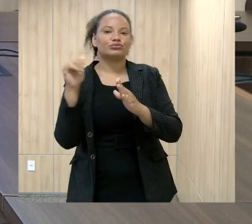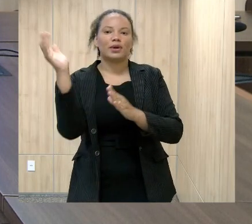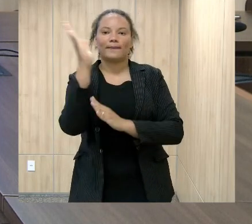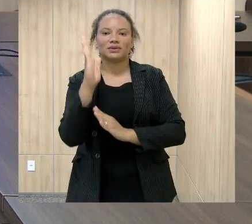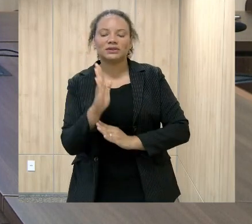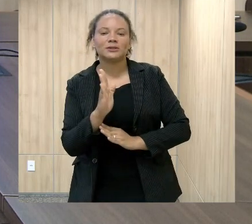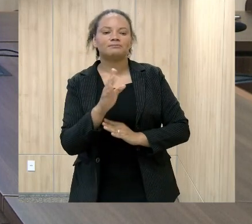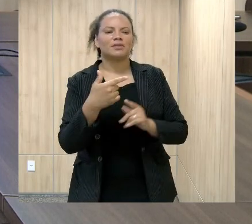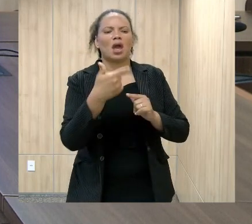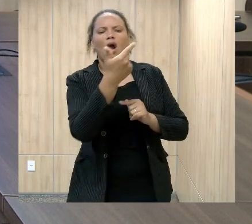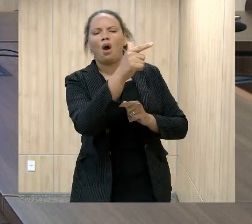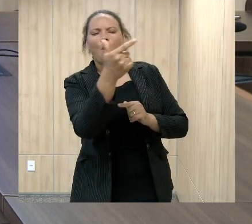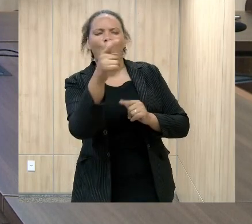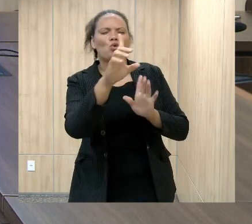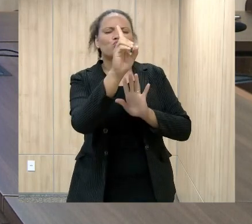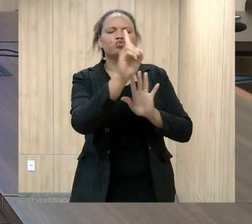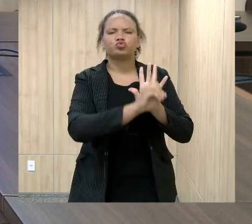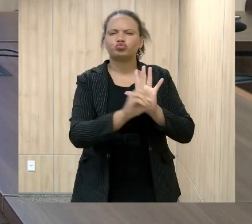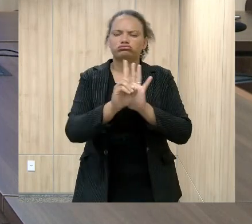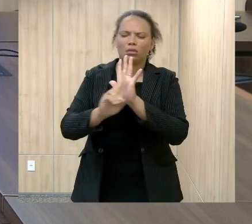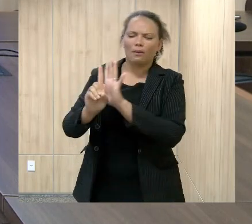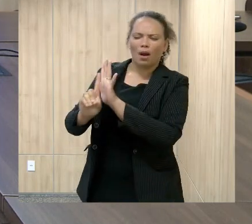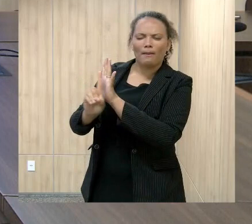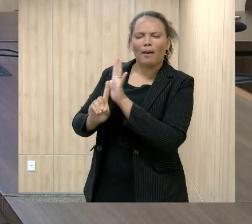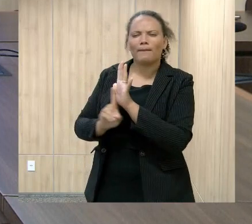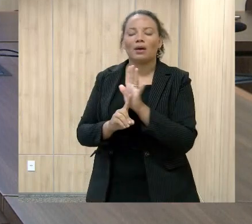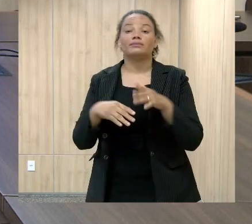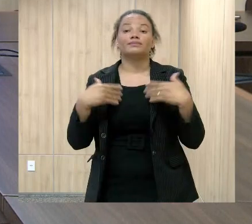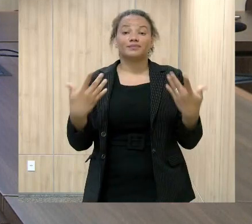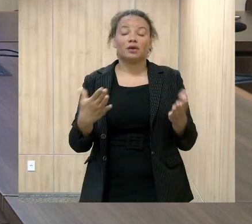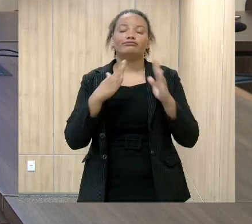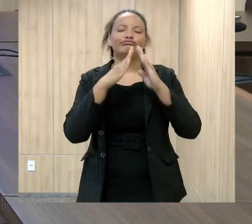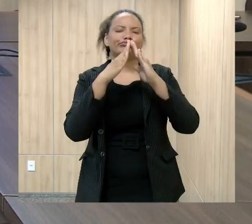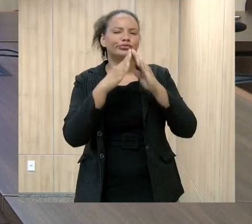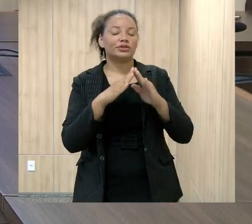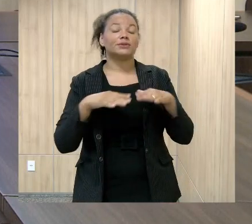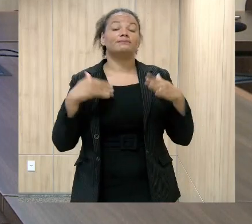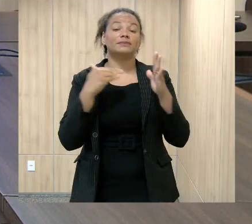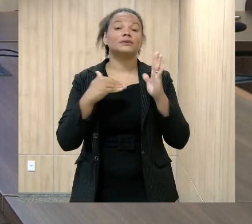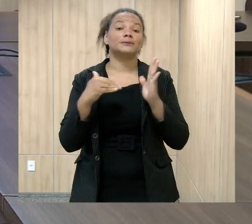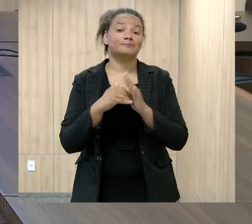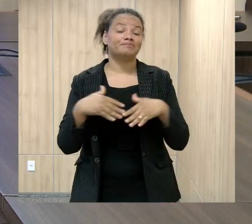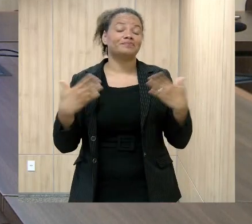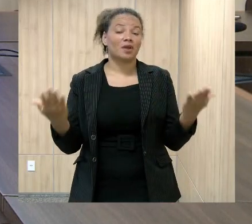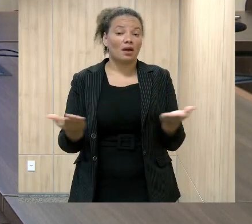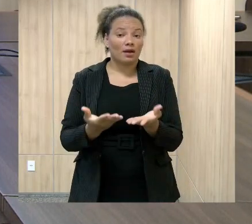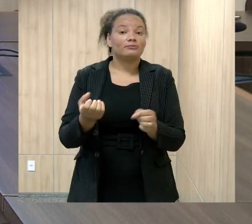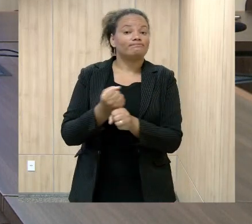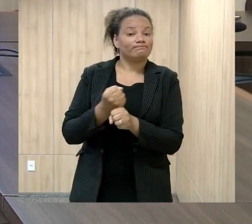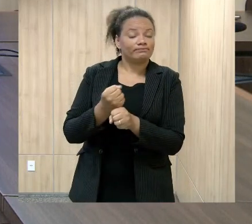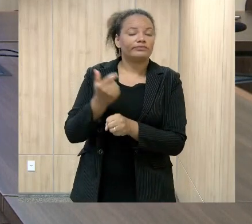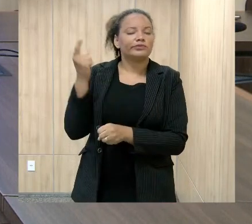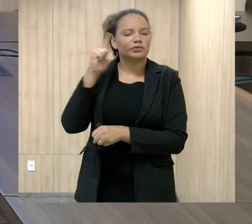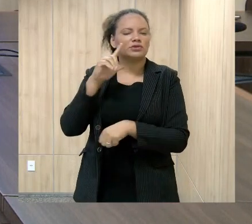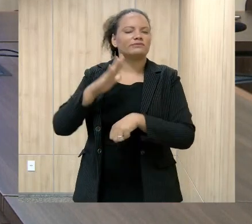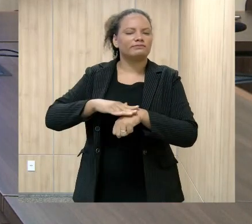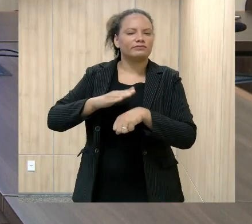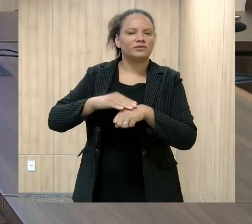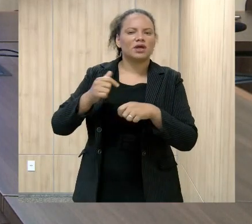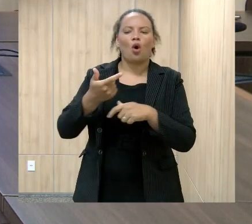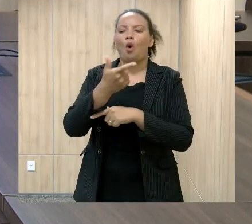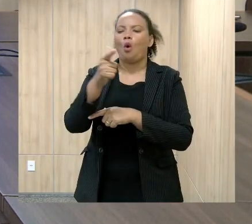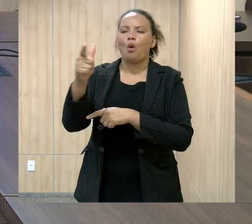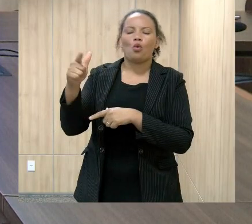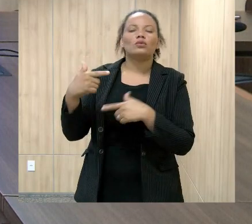direito a tantas e tantas outras políticas públicas a moradia enfim esse ano a gente vai conquistar muitas coisas a gente vai voltar